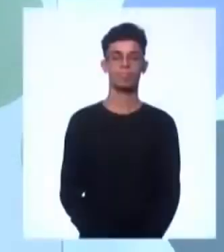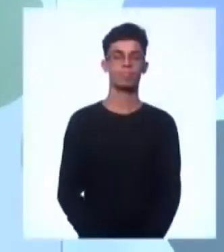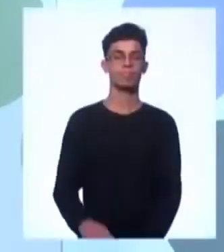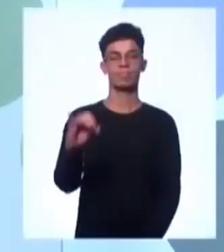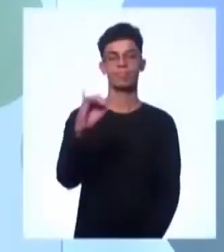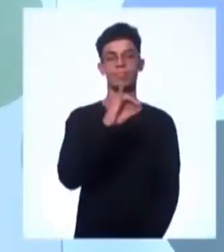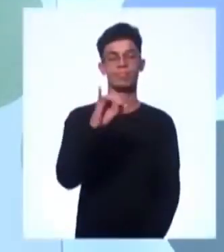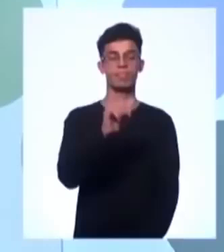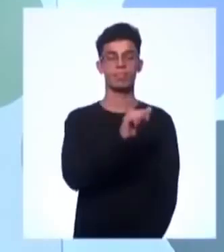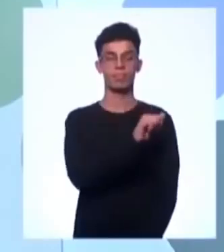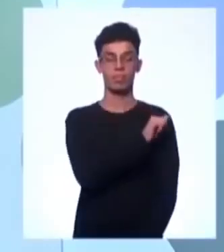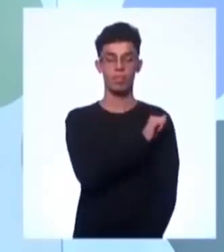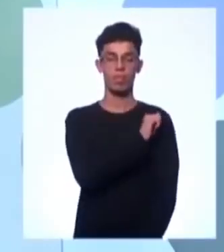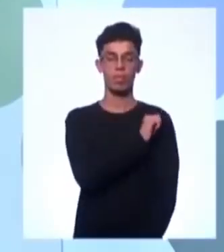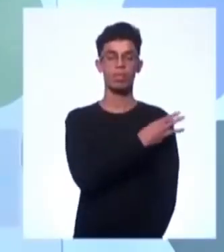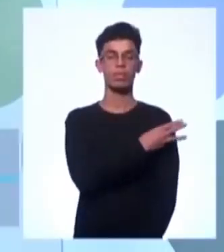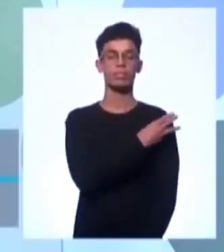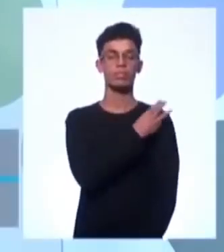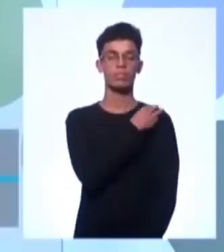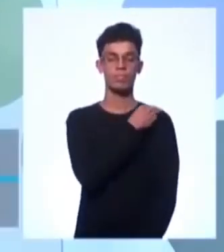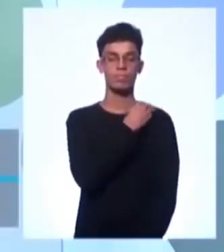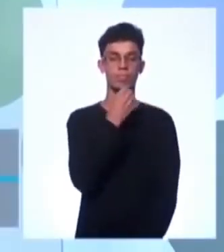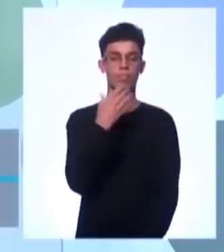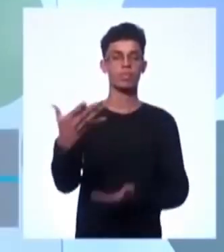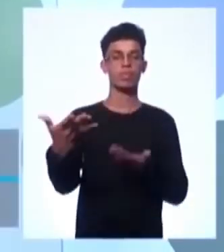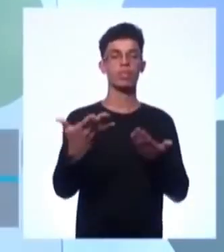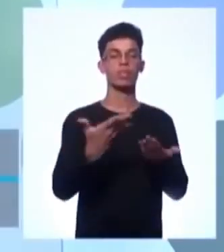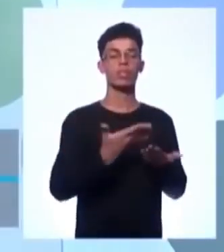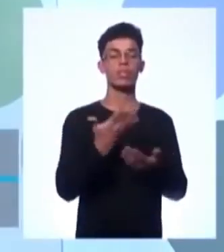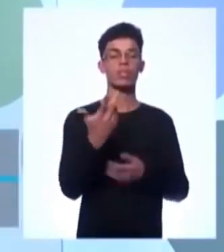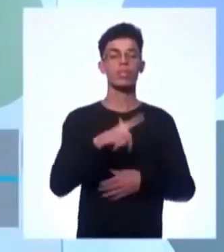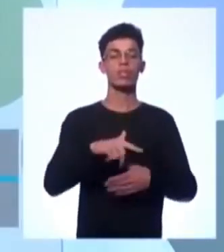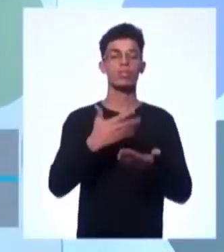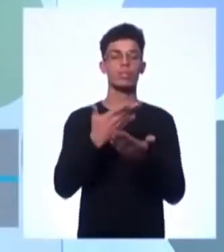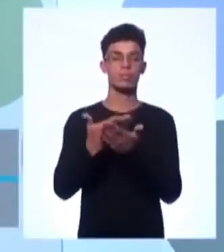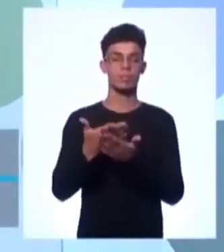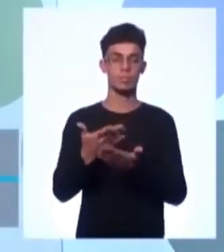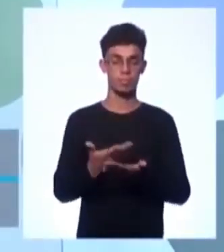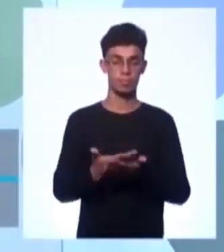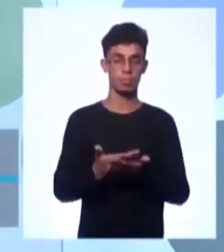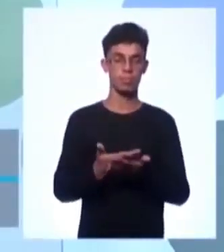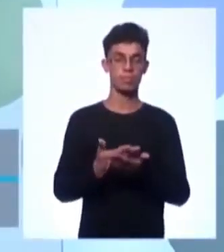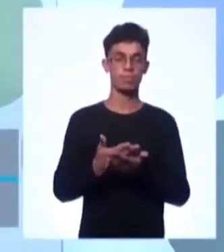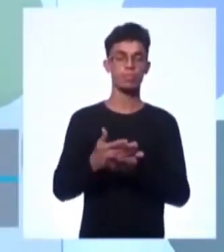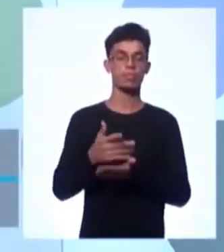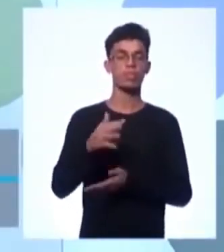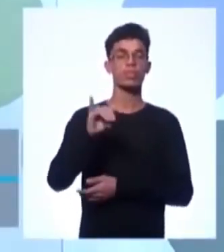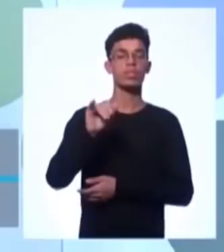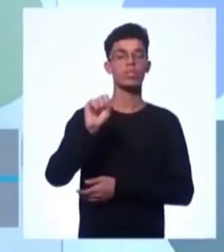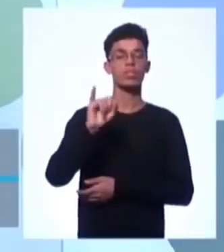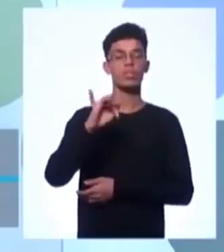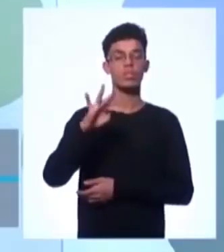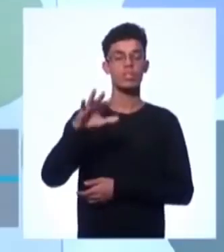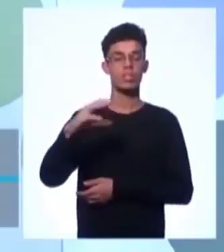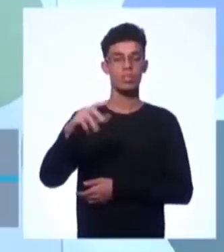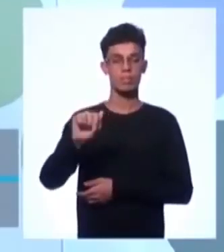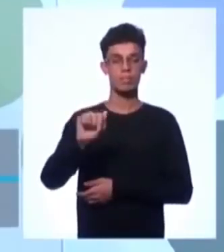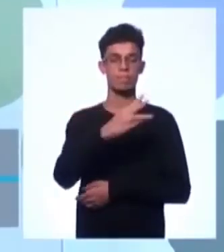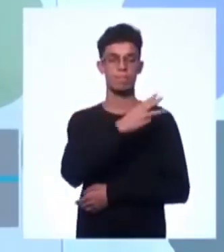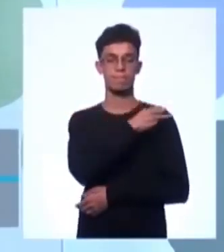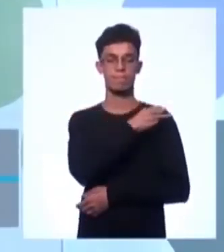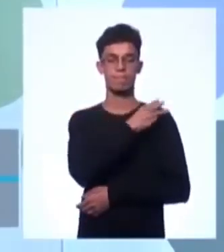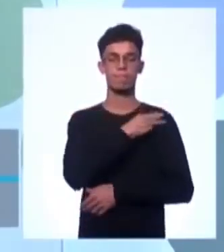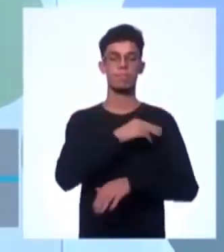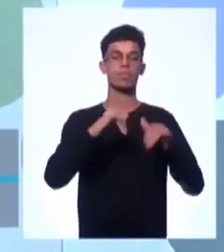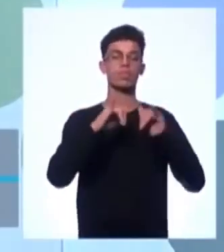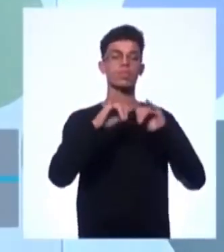Olá, estudantes do terceiro ano, bem-vindos a mais uma aula de física aqui no terceirão. E vamos continuar falando um pouquinho mais sobre o